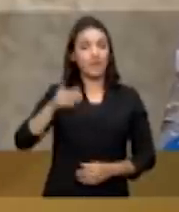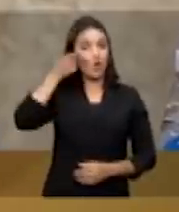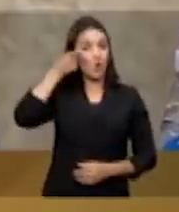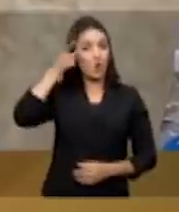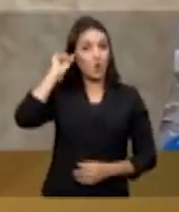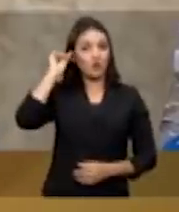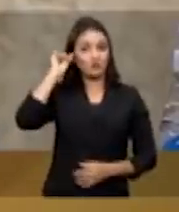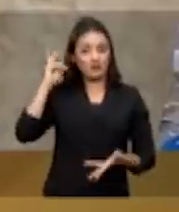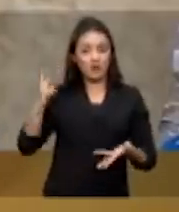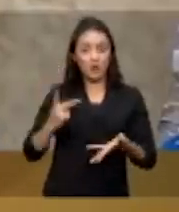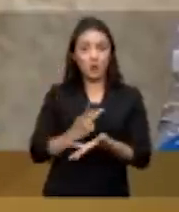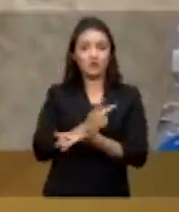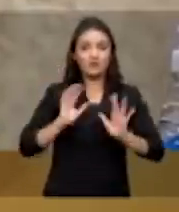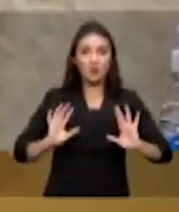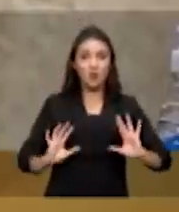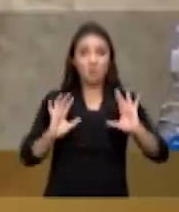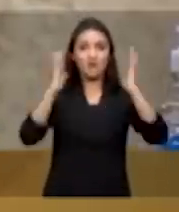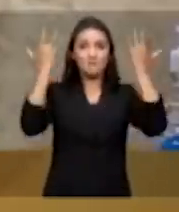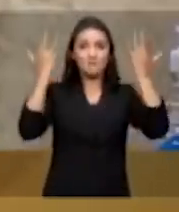de ontem